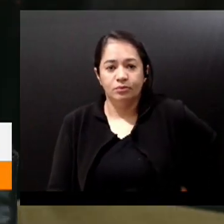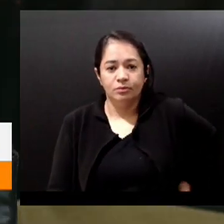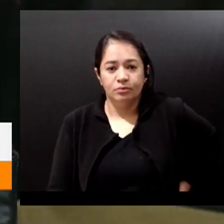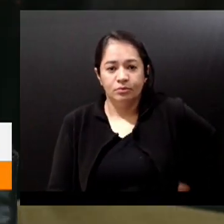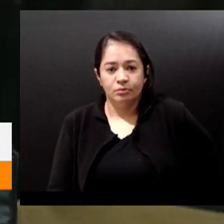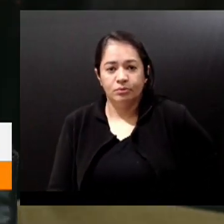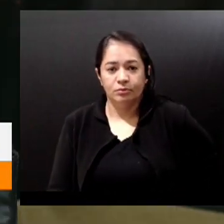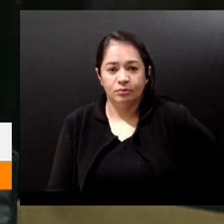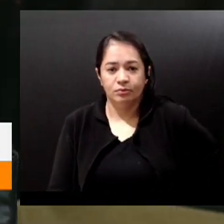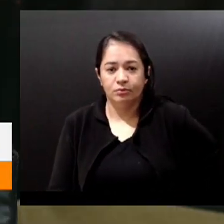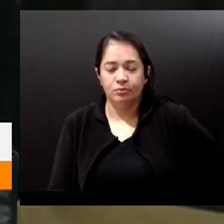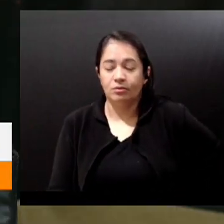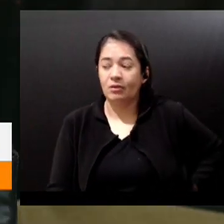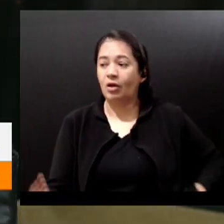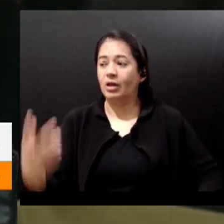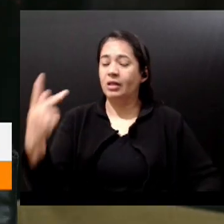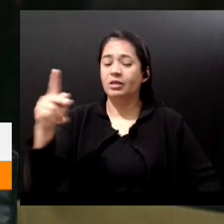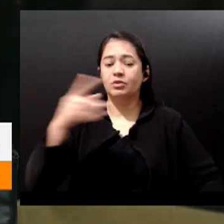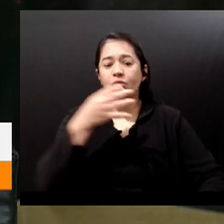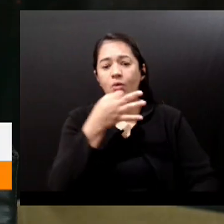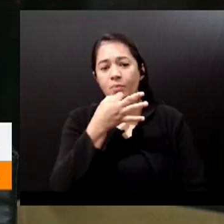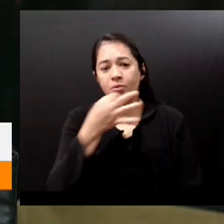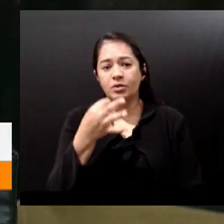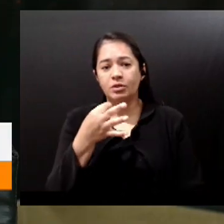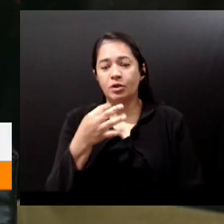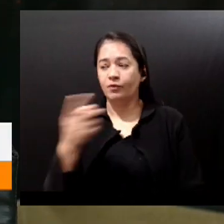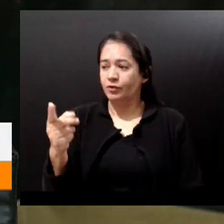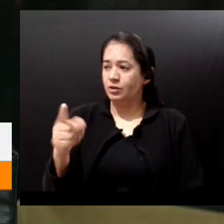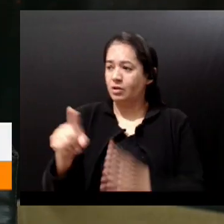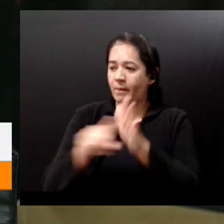sua visão, né, você é uma Uhum. consultora de imagem,